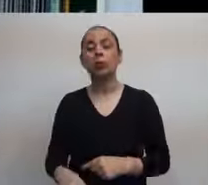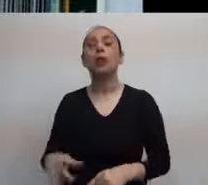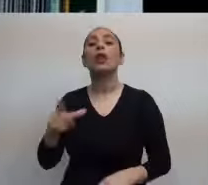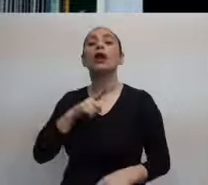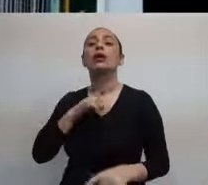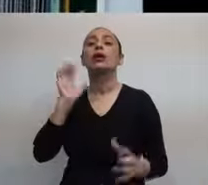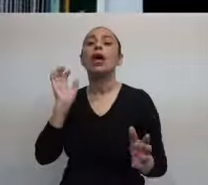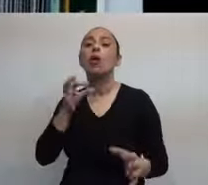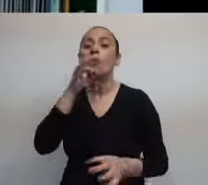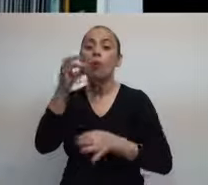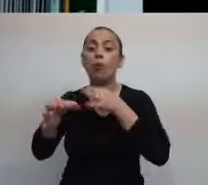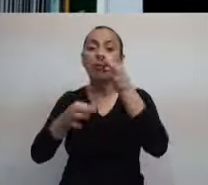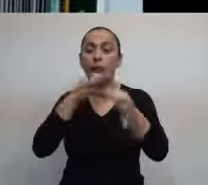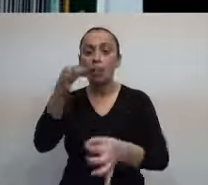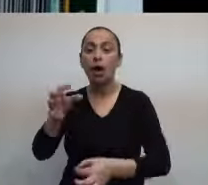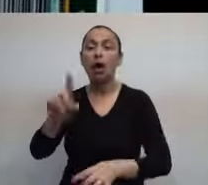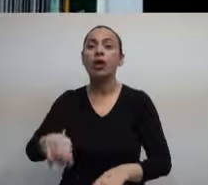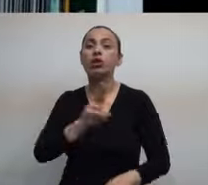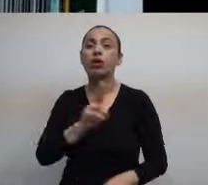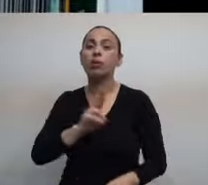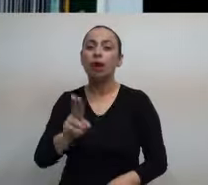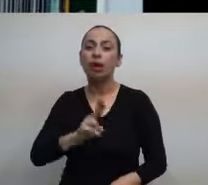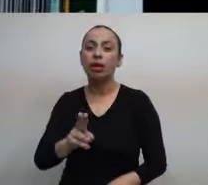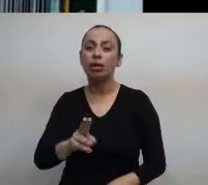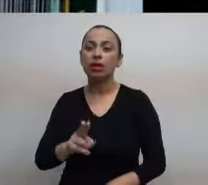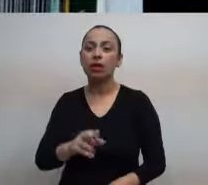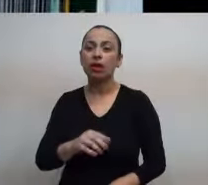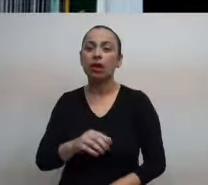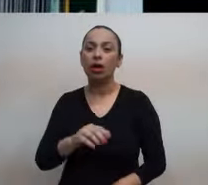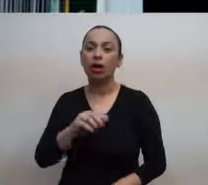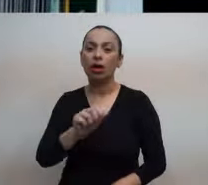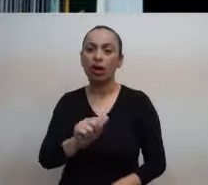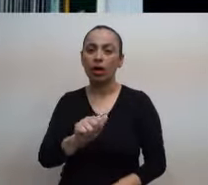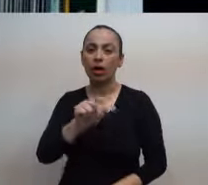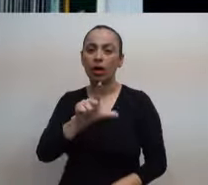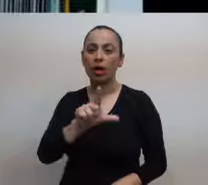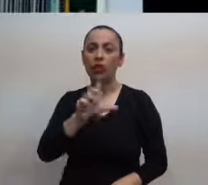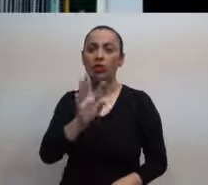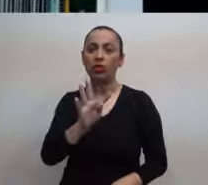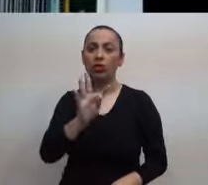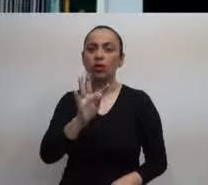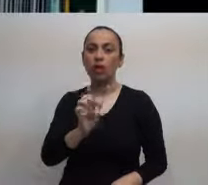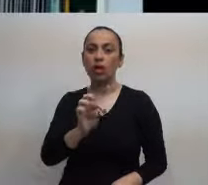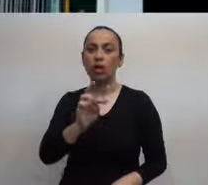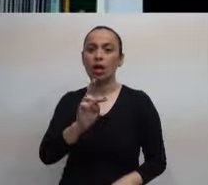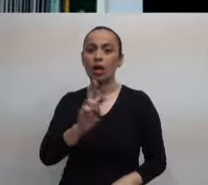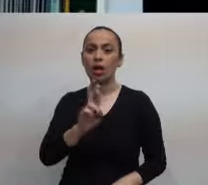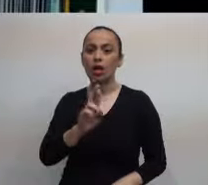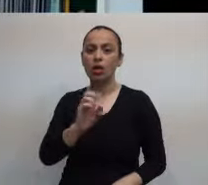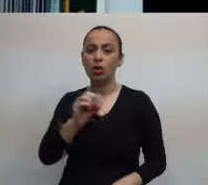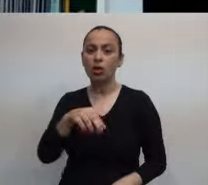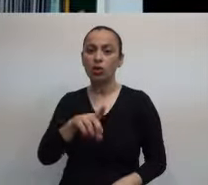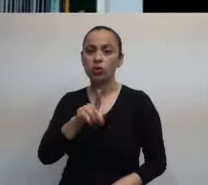pois existe um ponto de vista que agora é chamado de alteromundismo, que se propõe